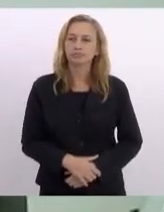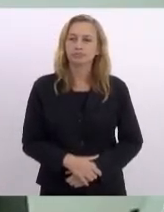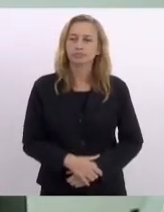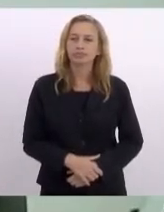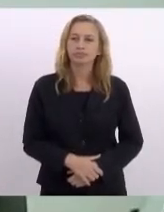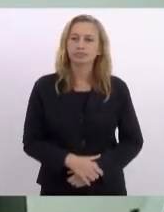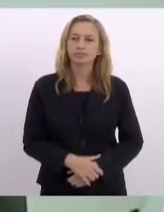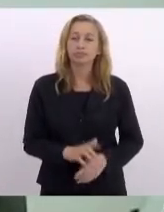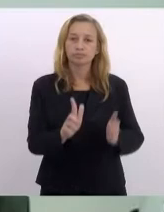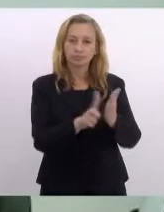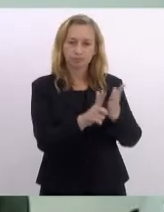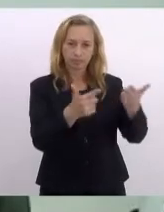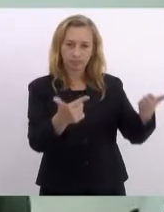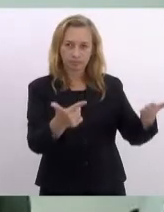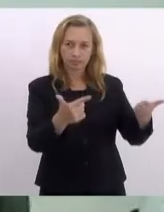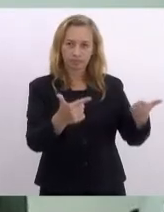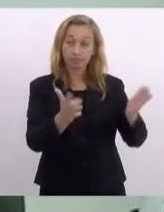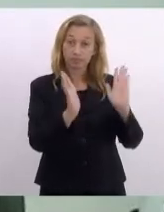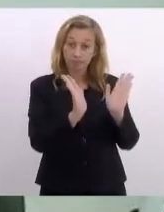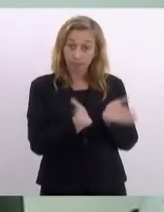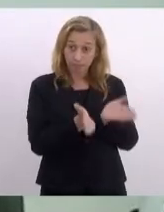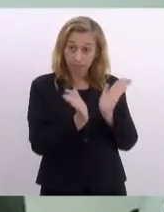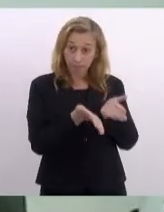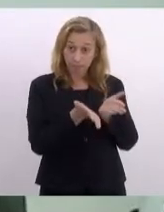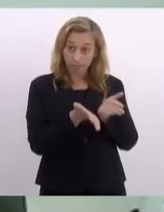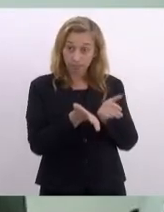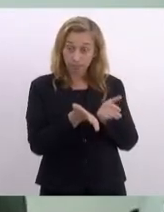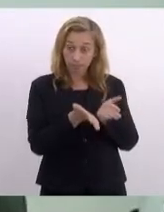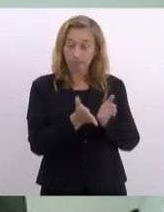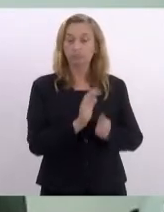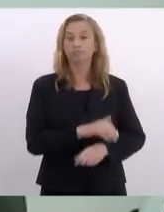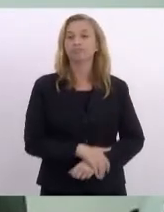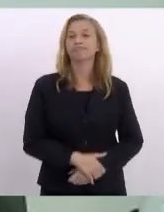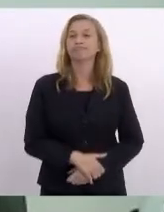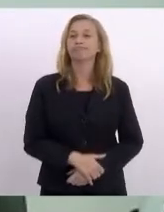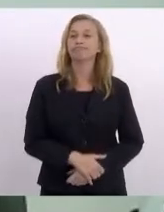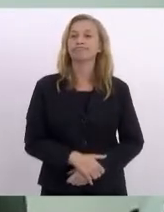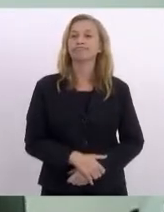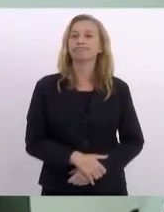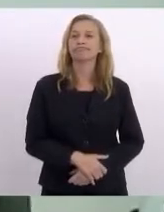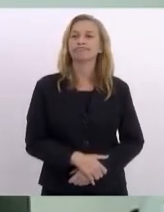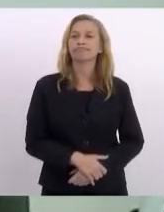Os jornais de hoje, via